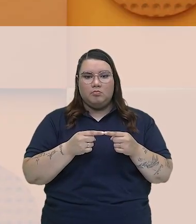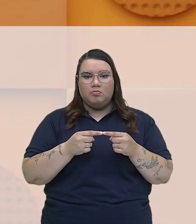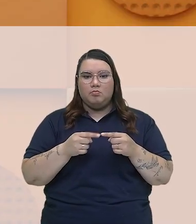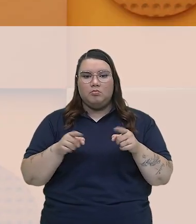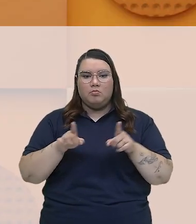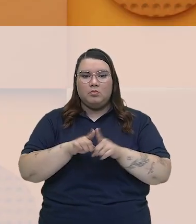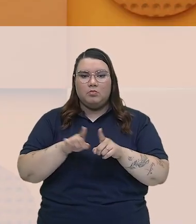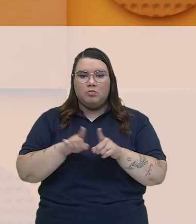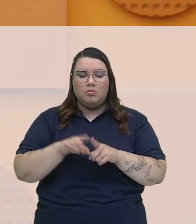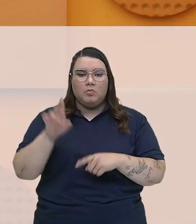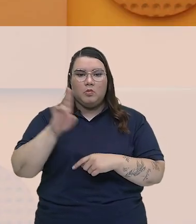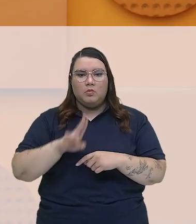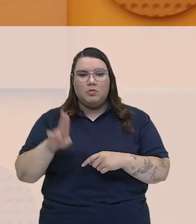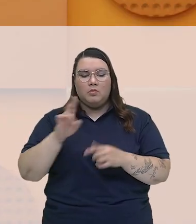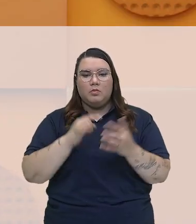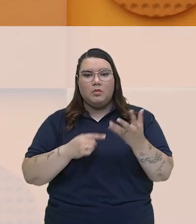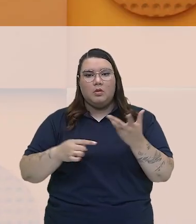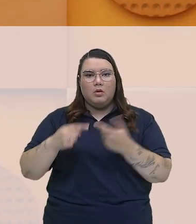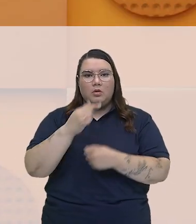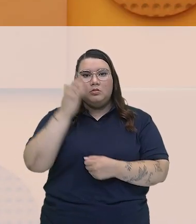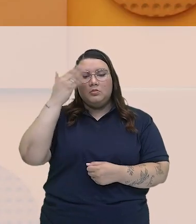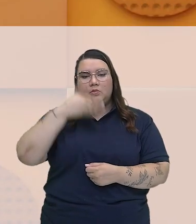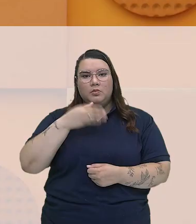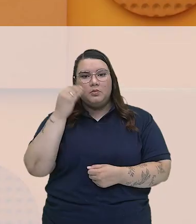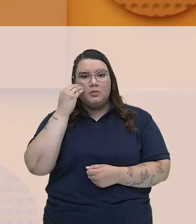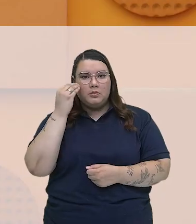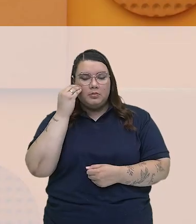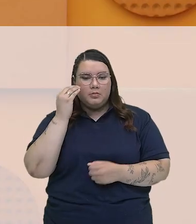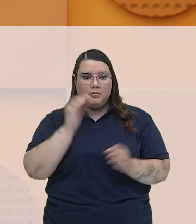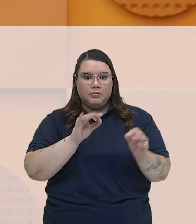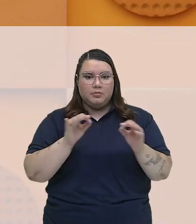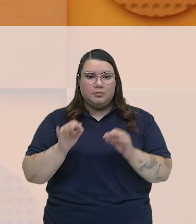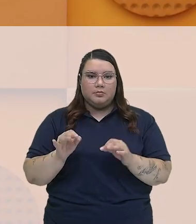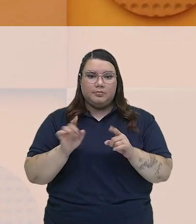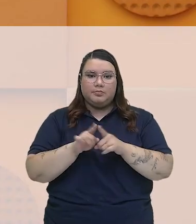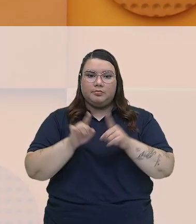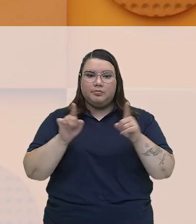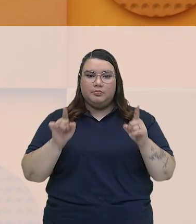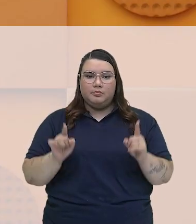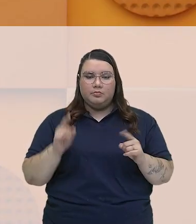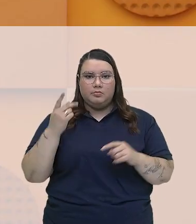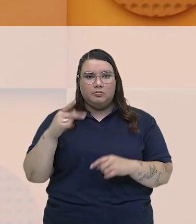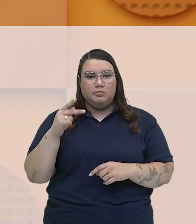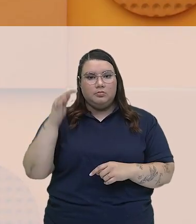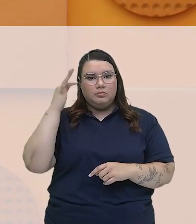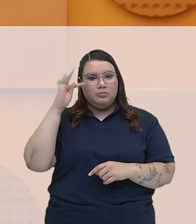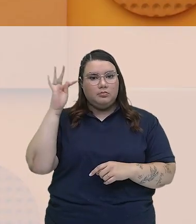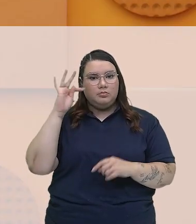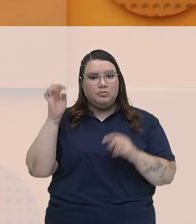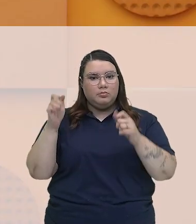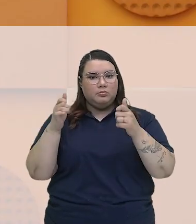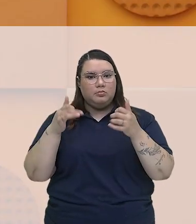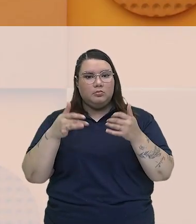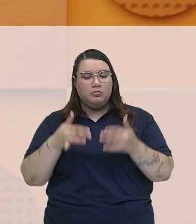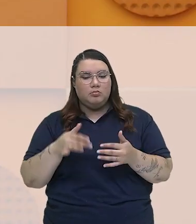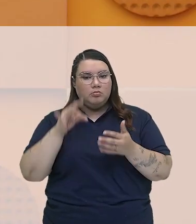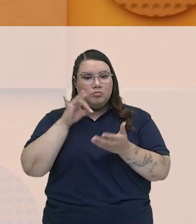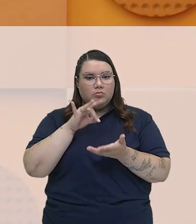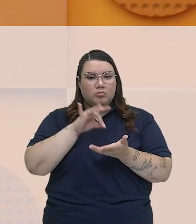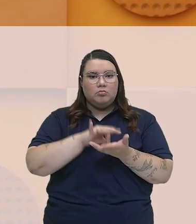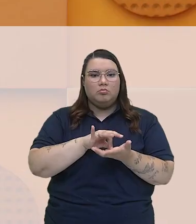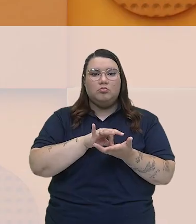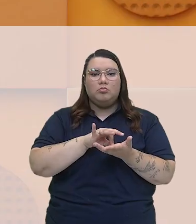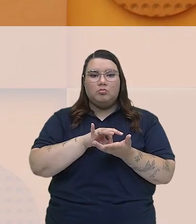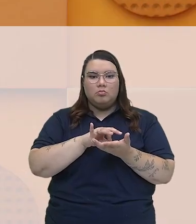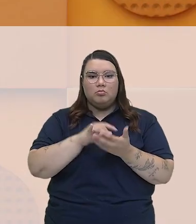Então, ele utilizou várias evidências para tentar provar isso. Mas a sua teoria ela só foi